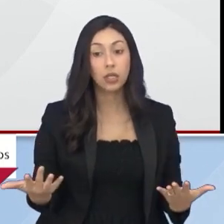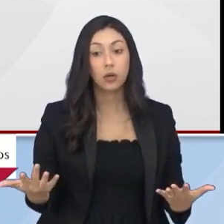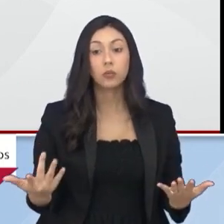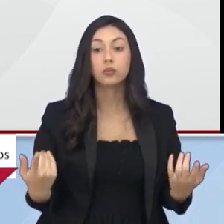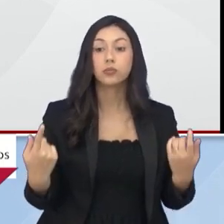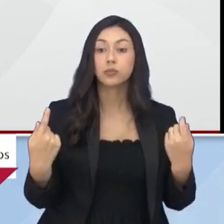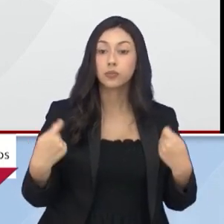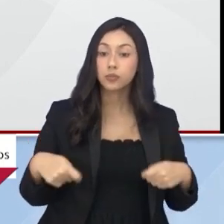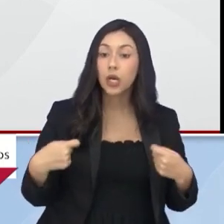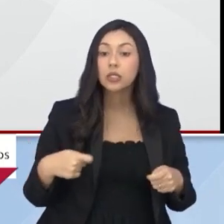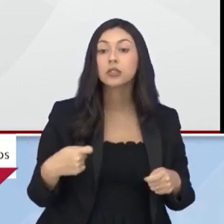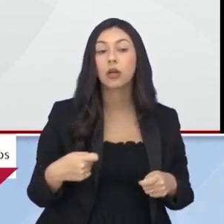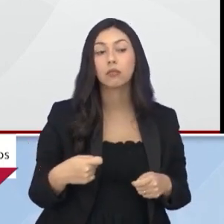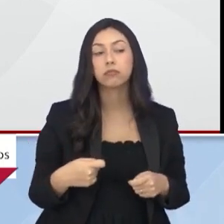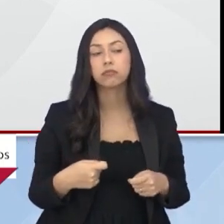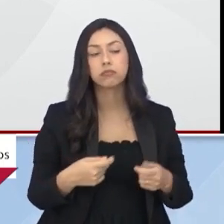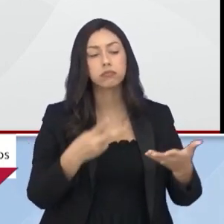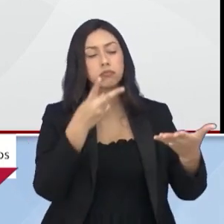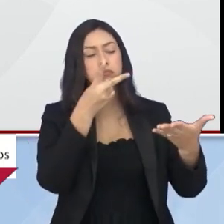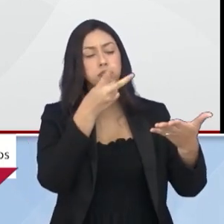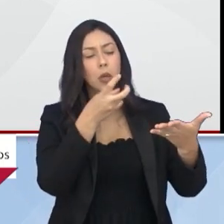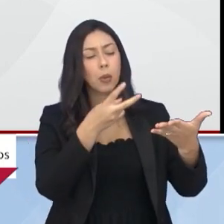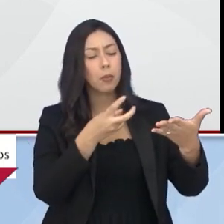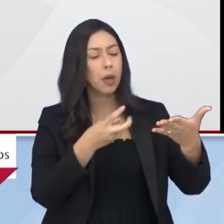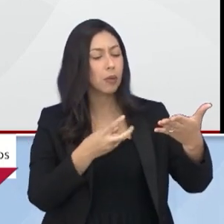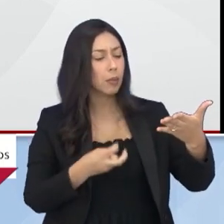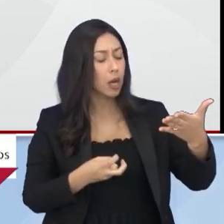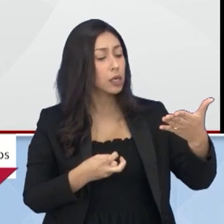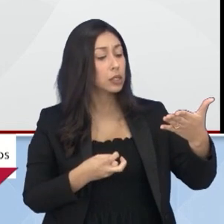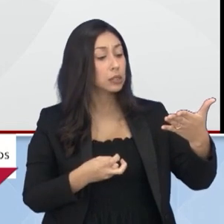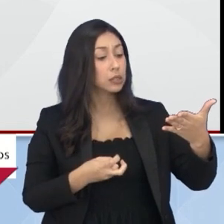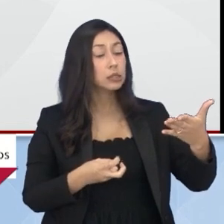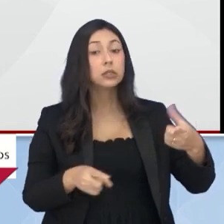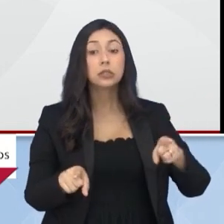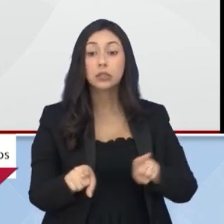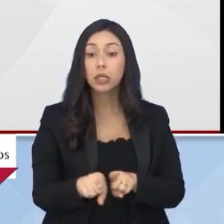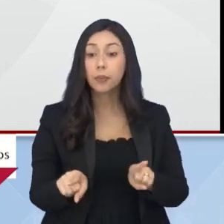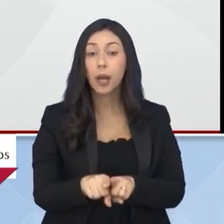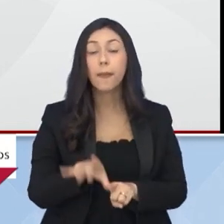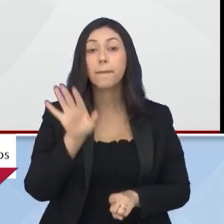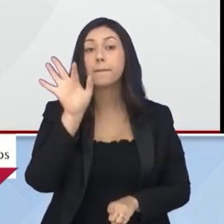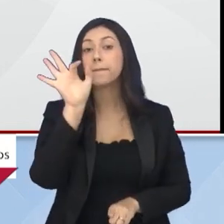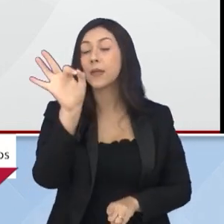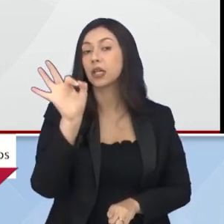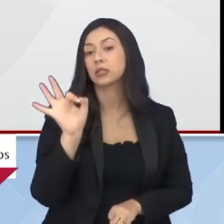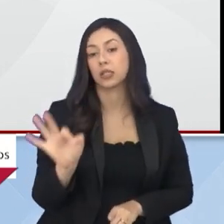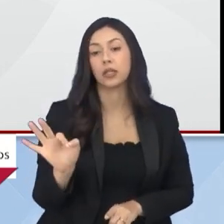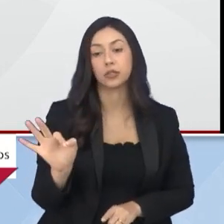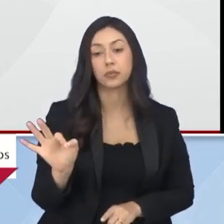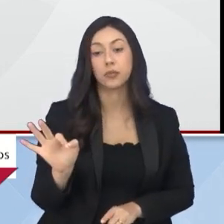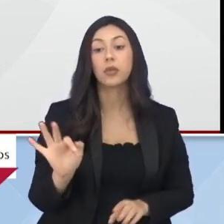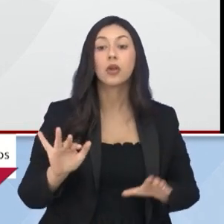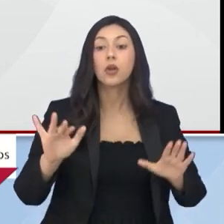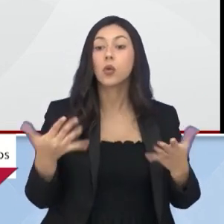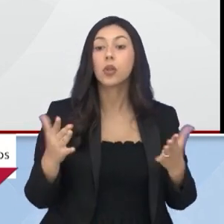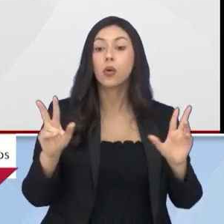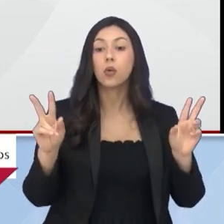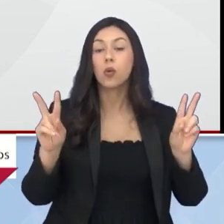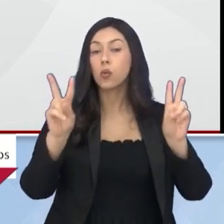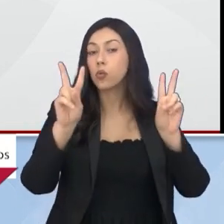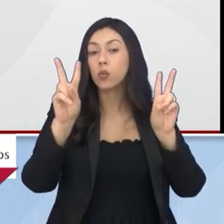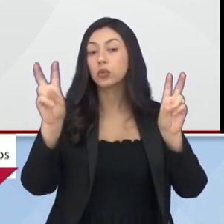que ser verificado é esse acompanhamento em termos percentuais quando a lei fala nos artigos